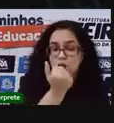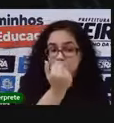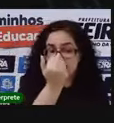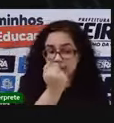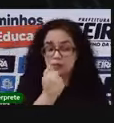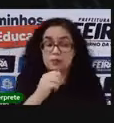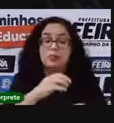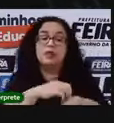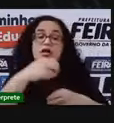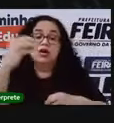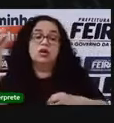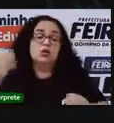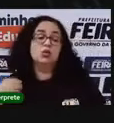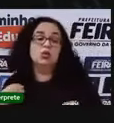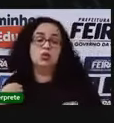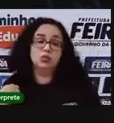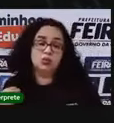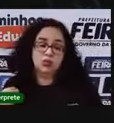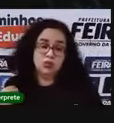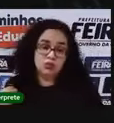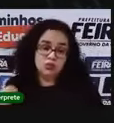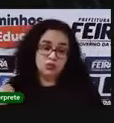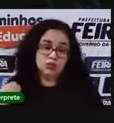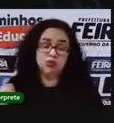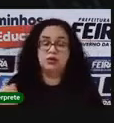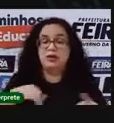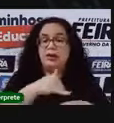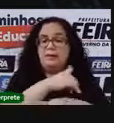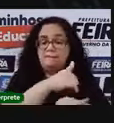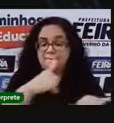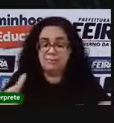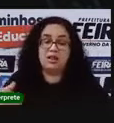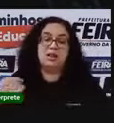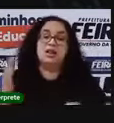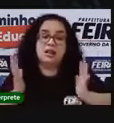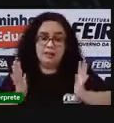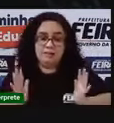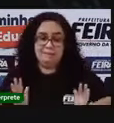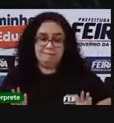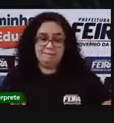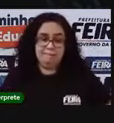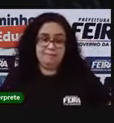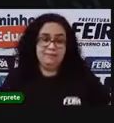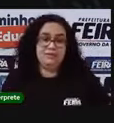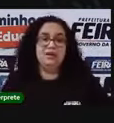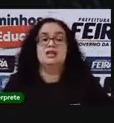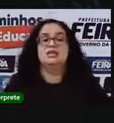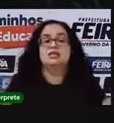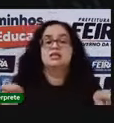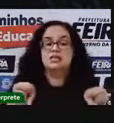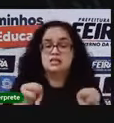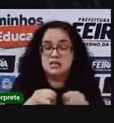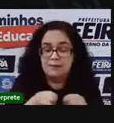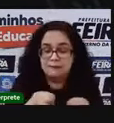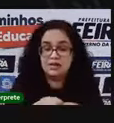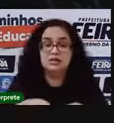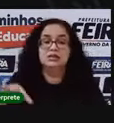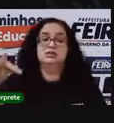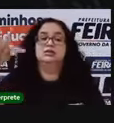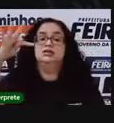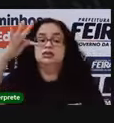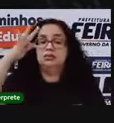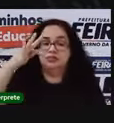doação de roupa, fazendo campanha de produtos de limpeza. Então, a gente também pode ficar atento, atenta